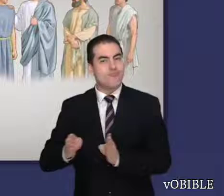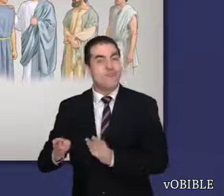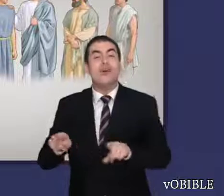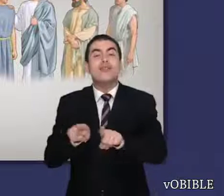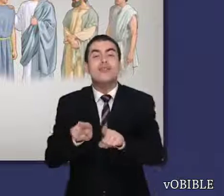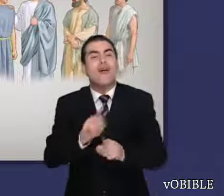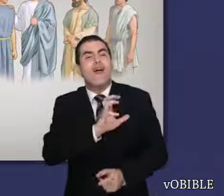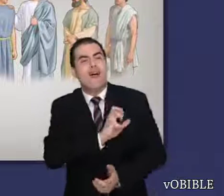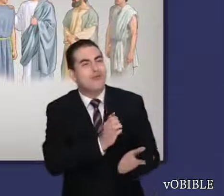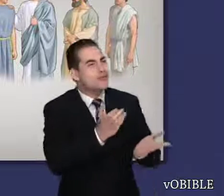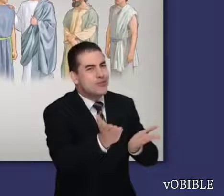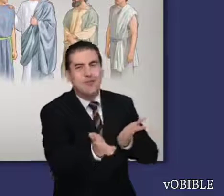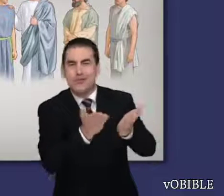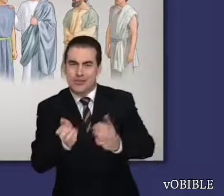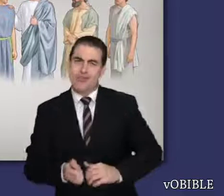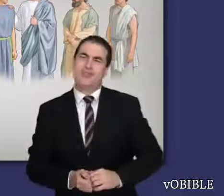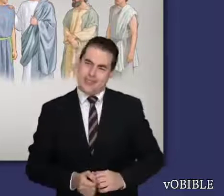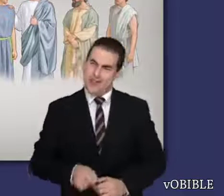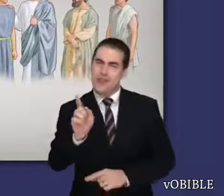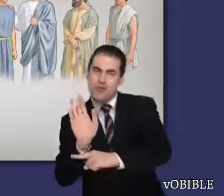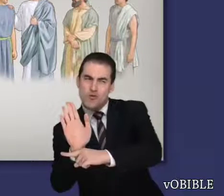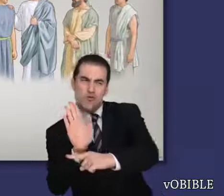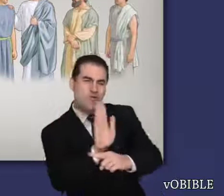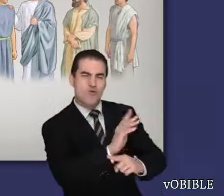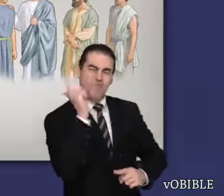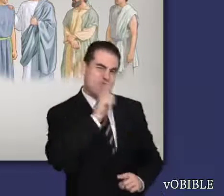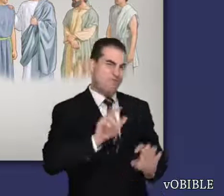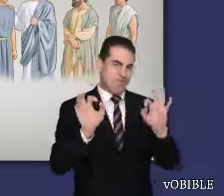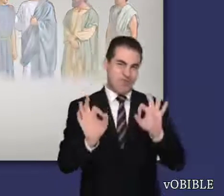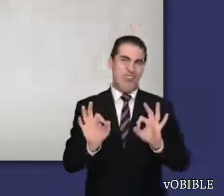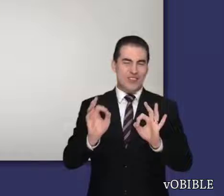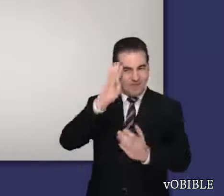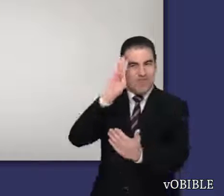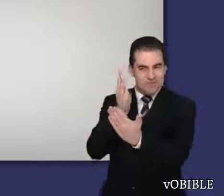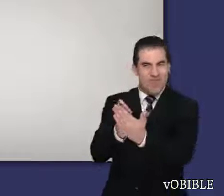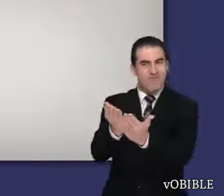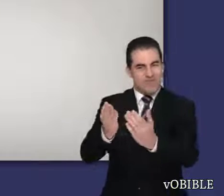bem organizado. Paulo tinha certeza que Tito iria fazer um bom trabalho em Creta.